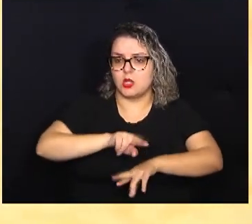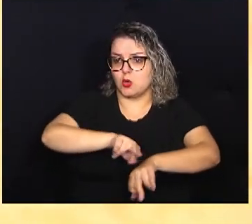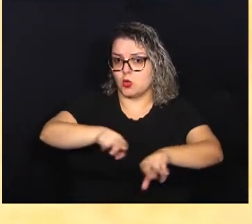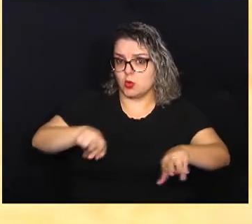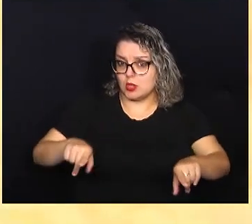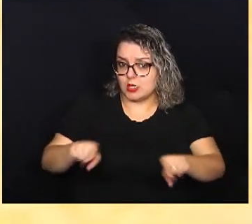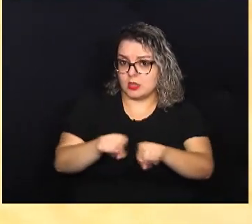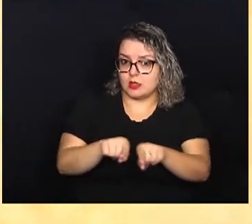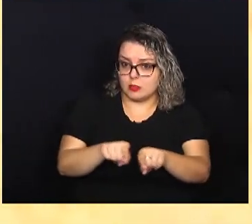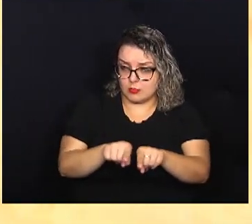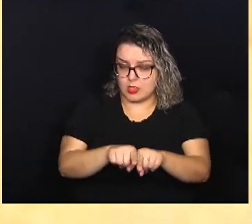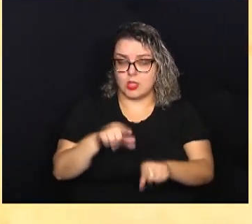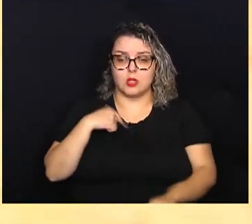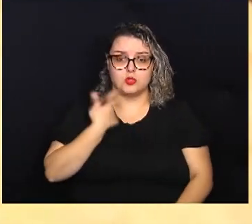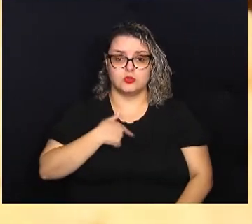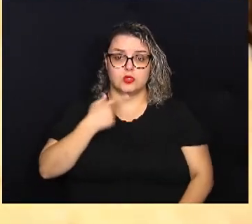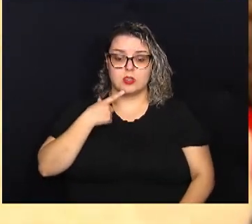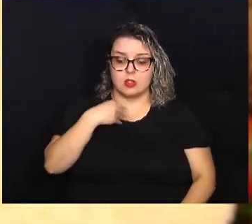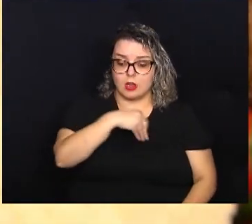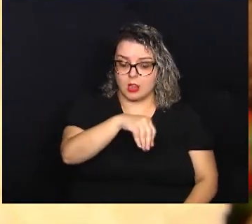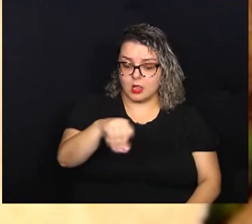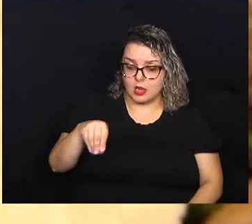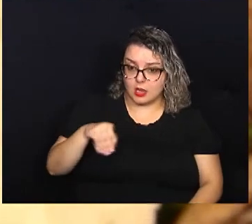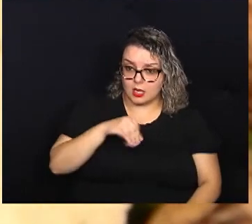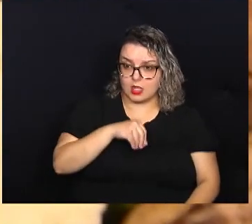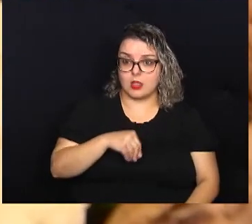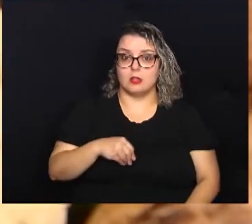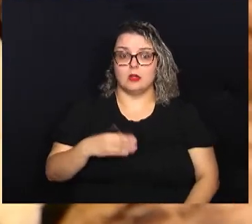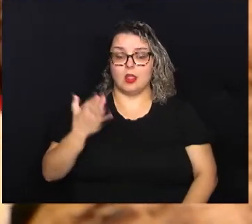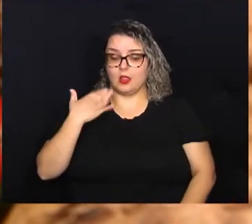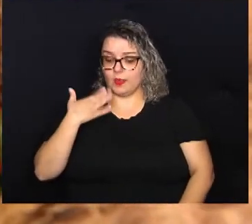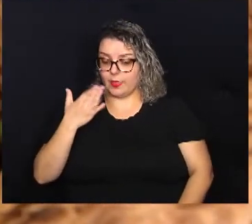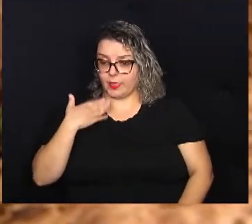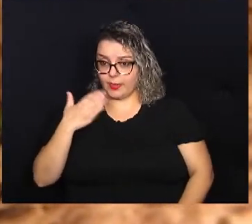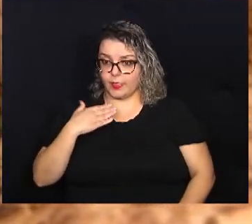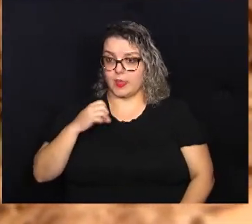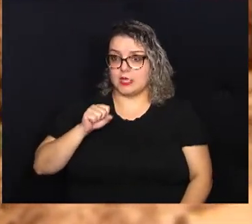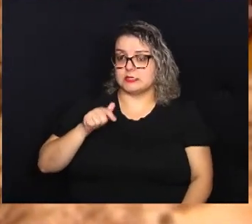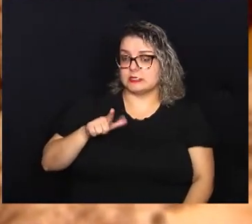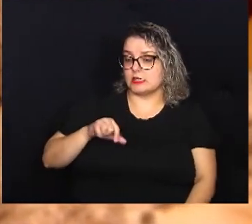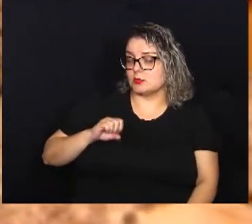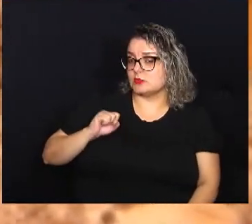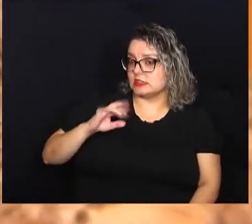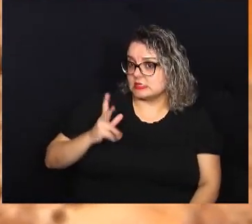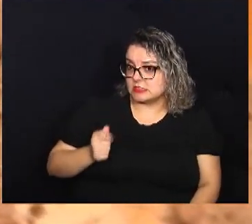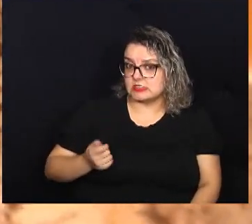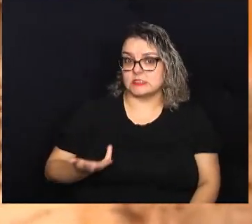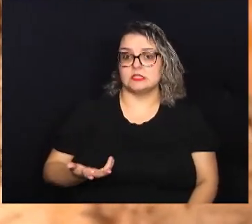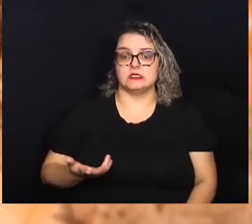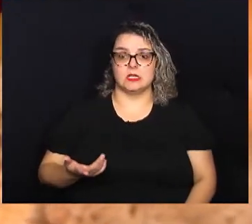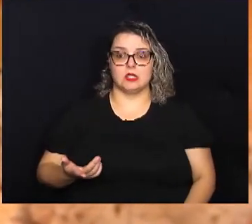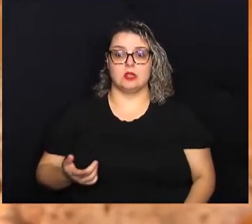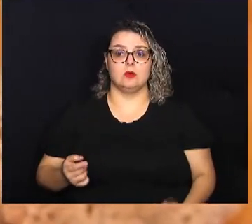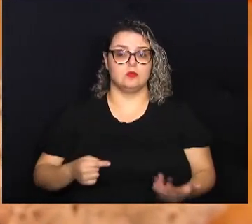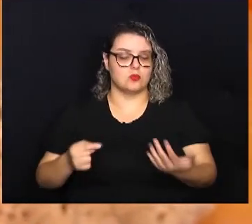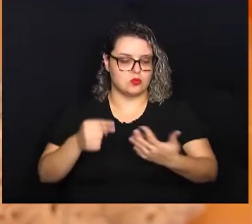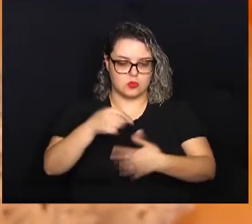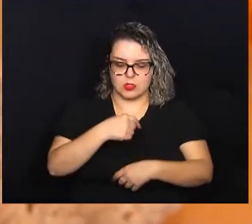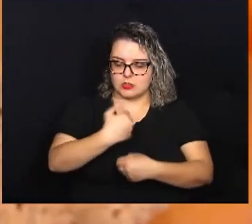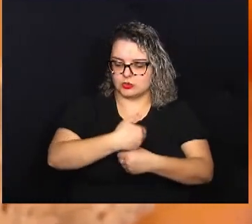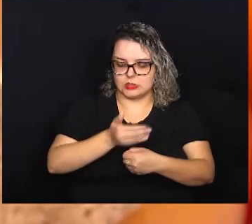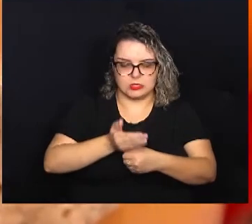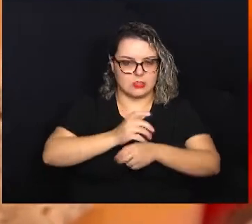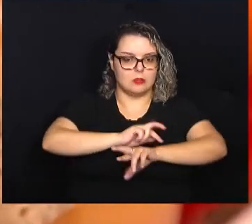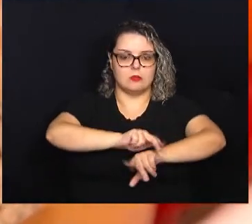os nossos temperos né que seria a pimenta salsinha então esses legumes